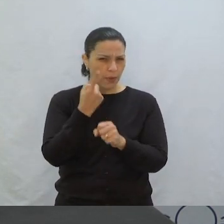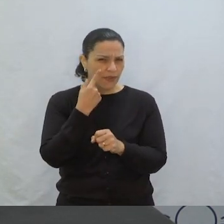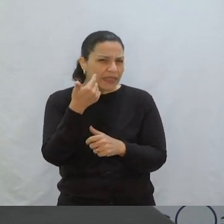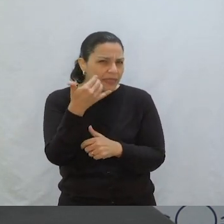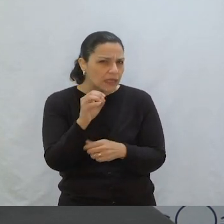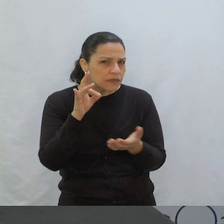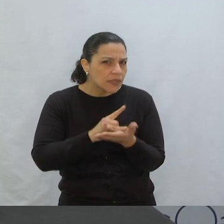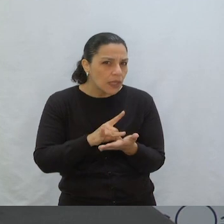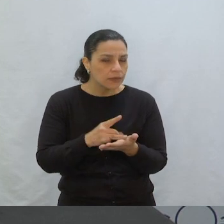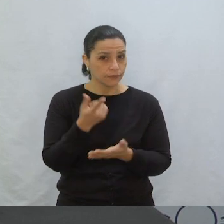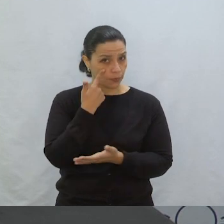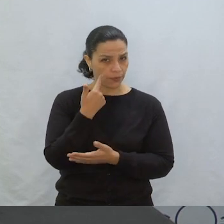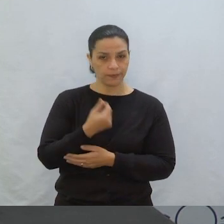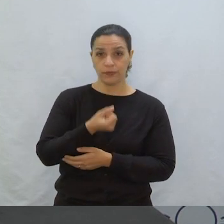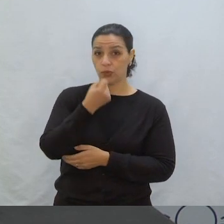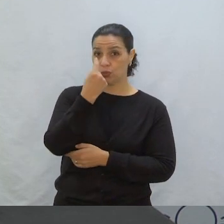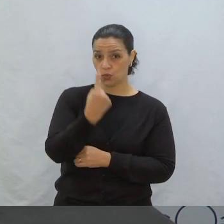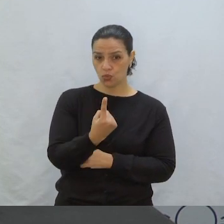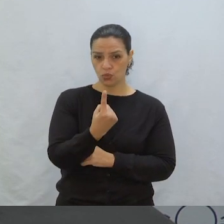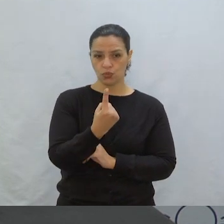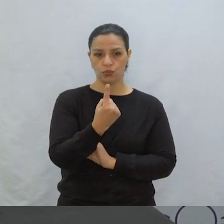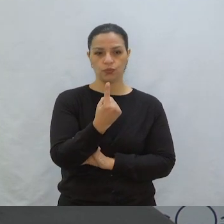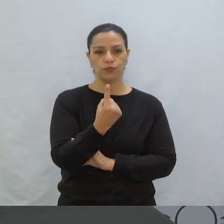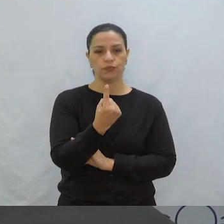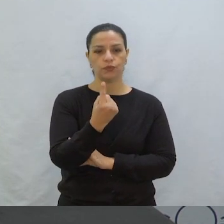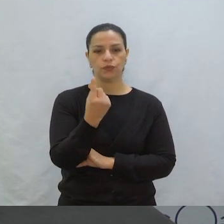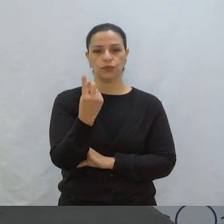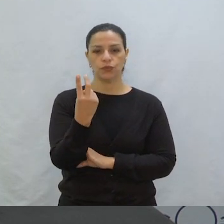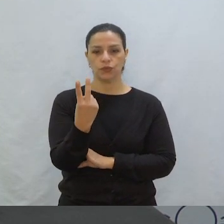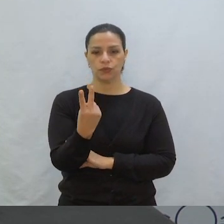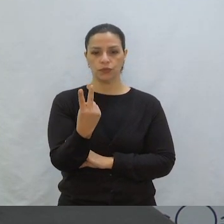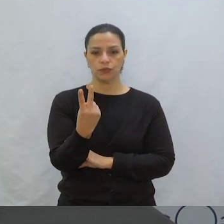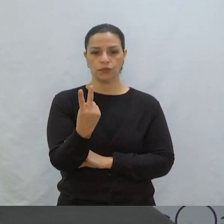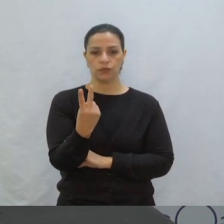se realmente são 10. Então vamos lá.